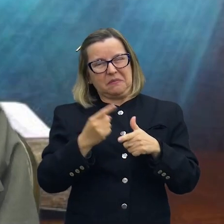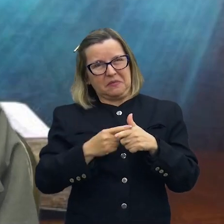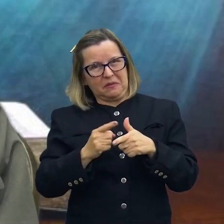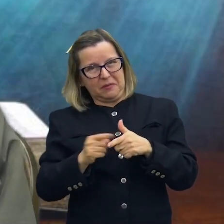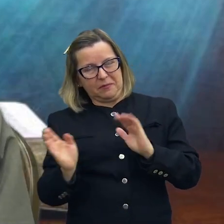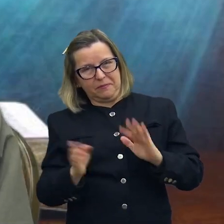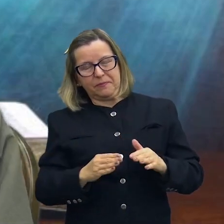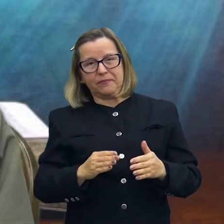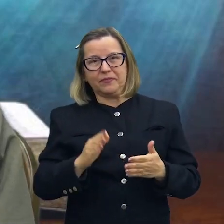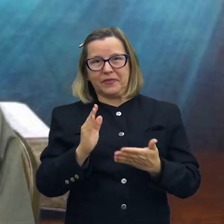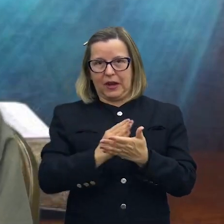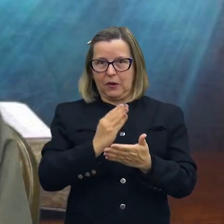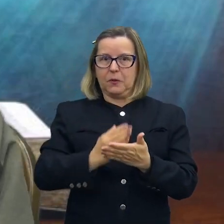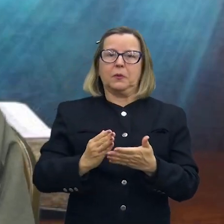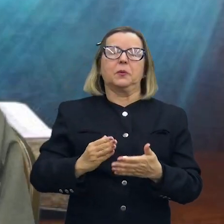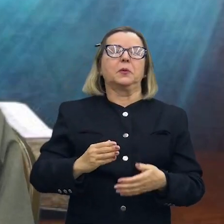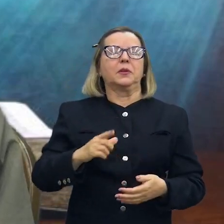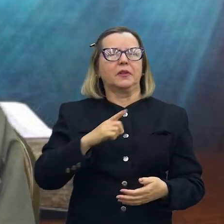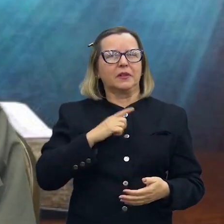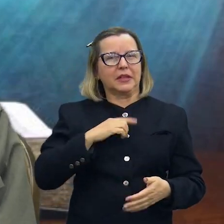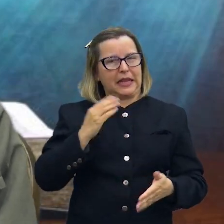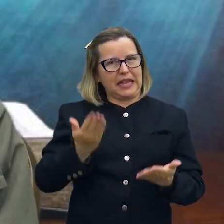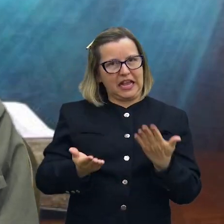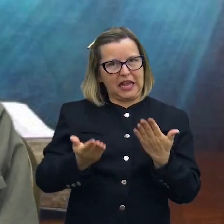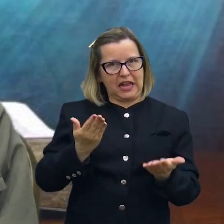Alguns conseguem ter equilíbrio,